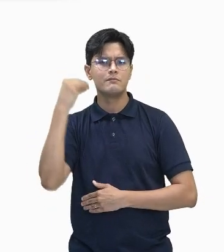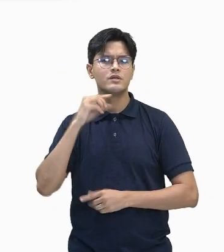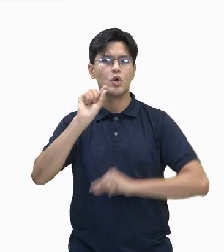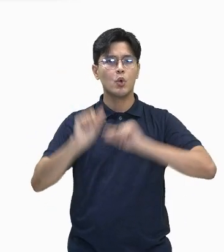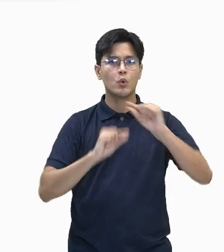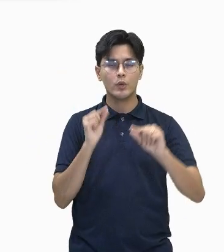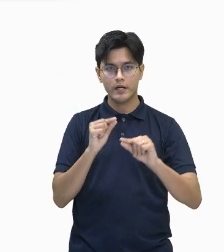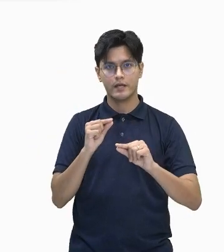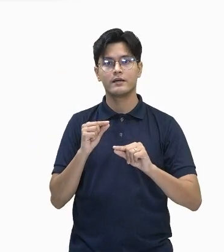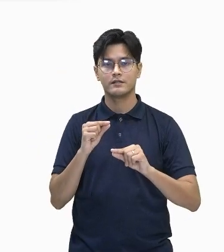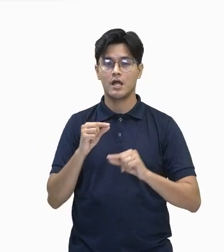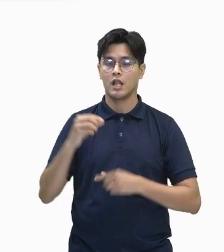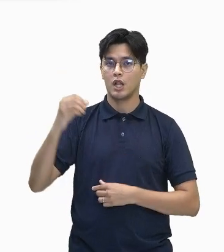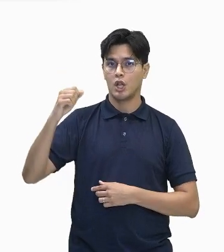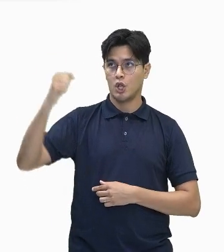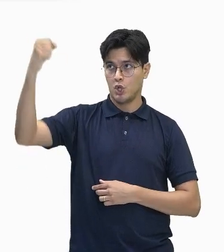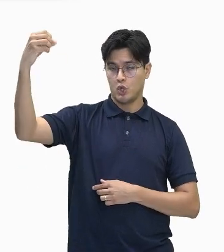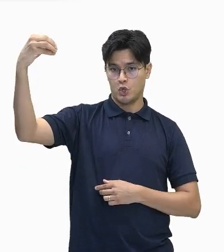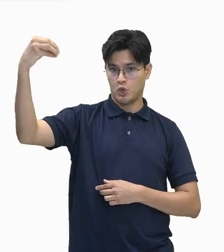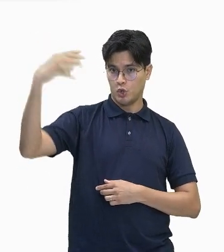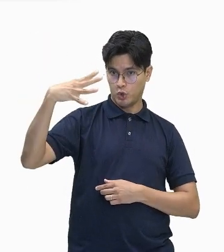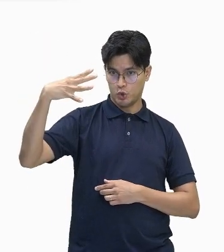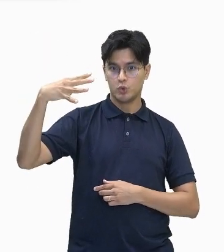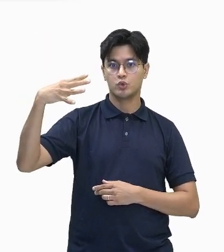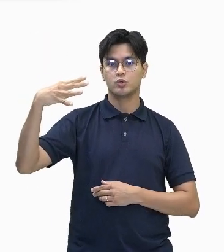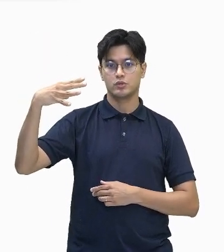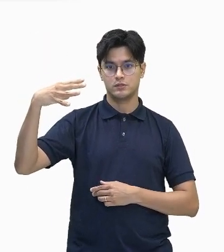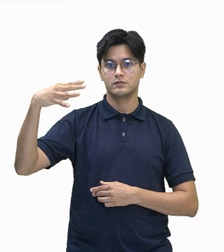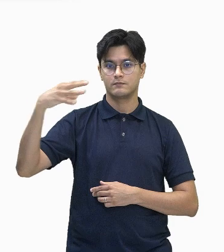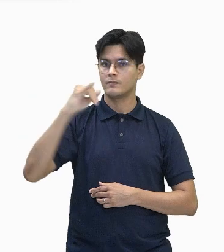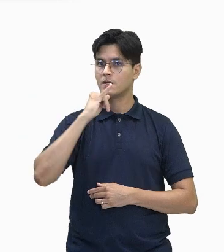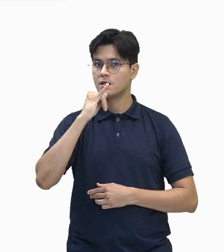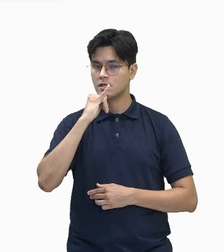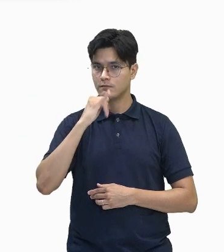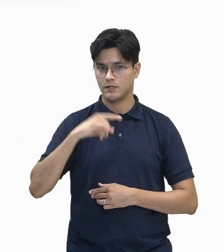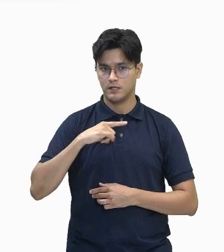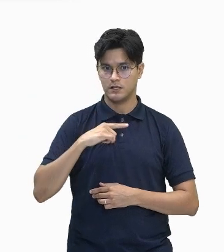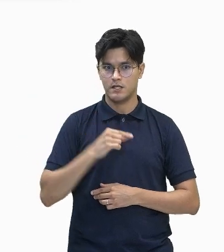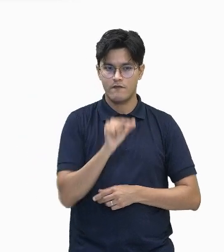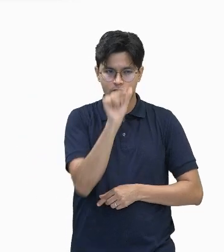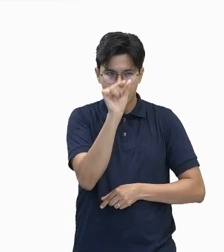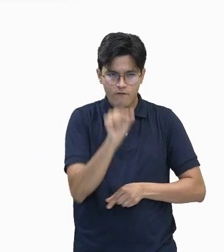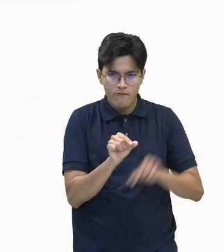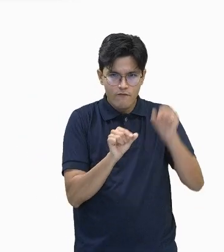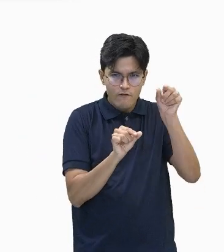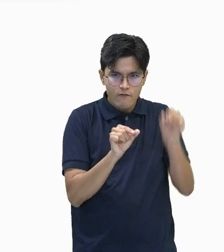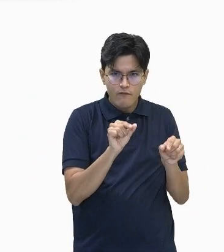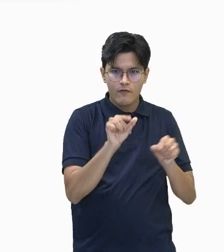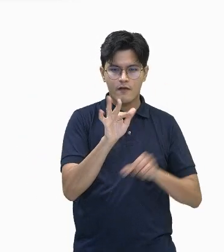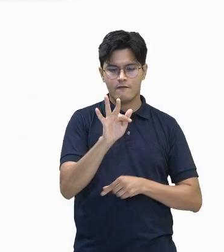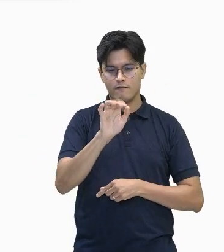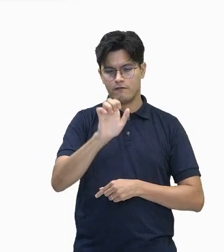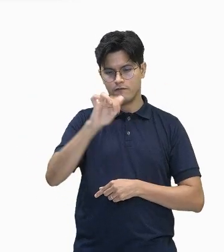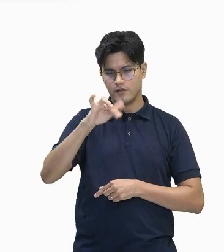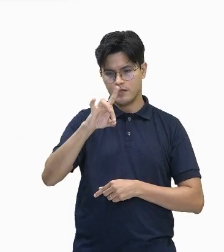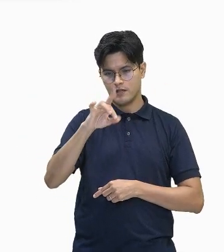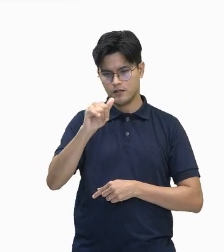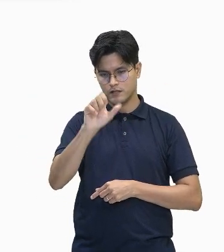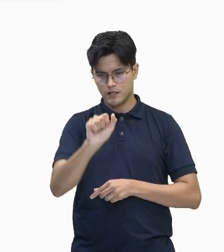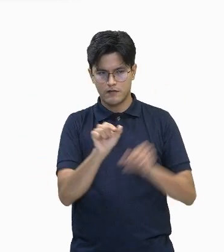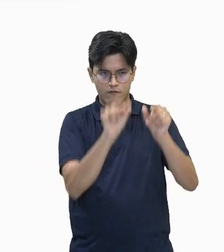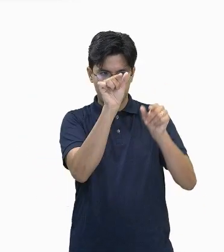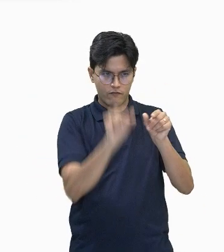de luz passa por duas fendas finas, surgem faixas